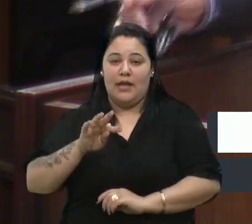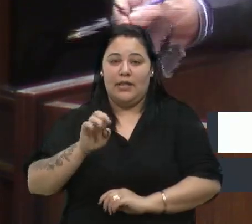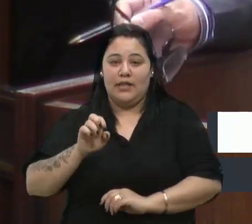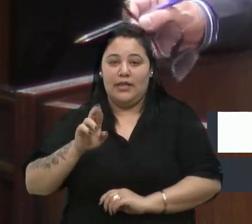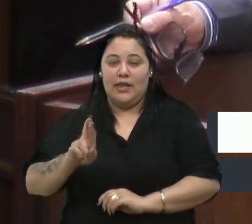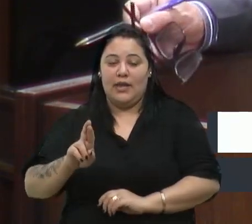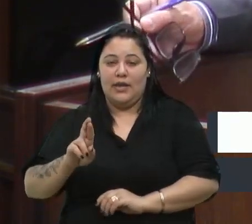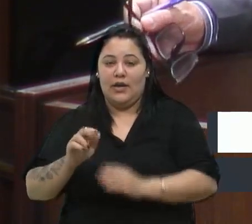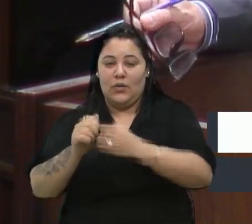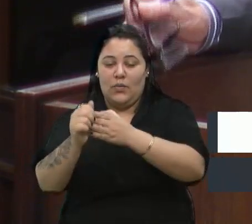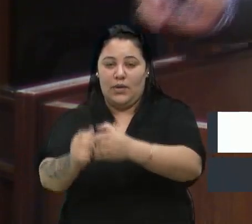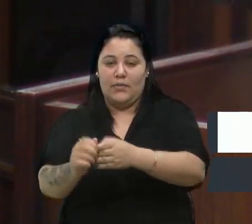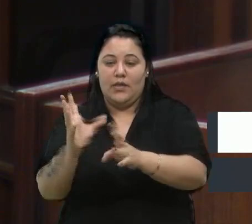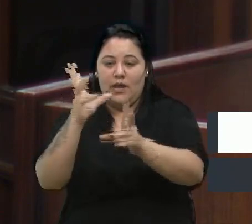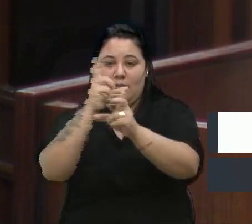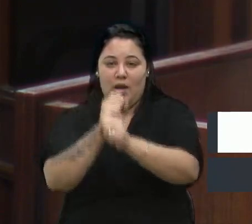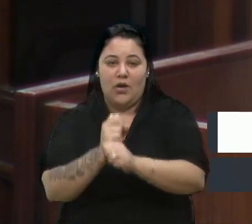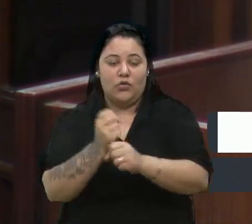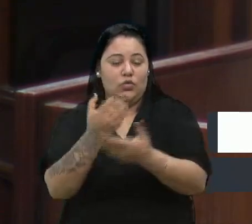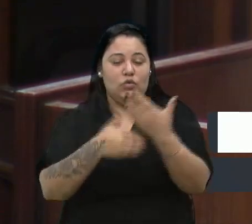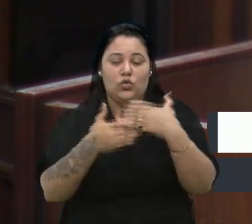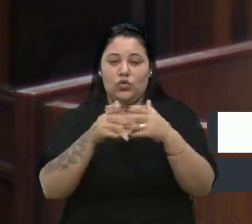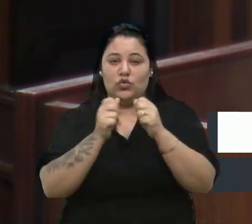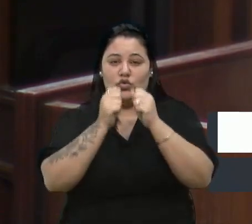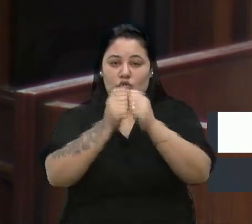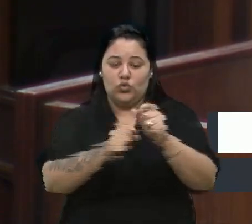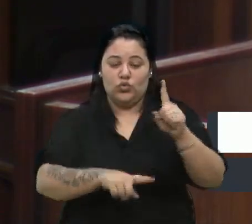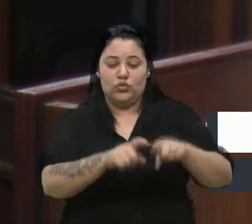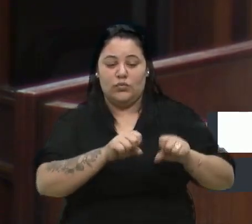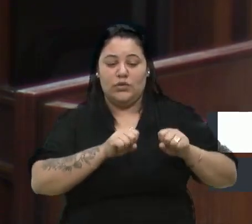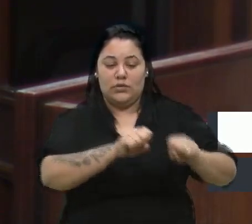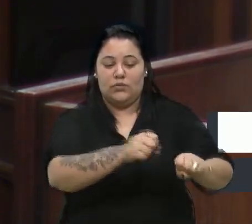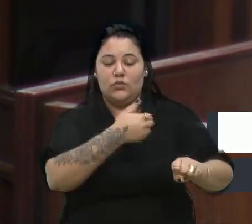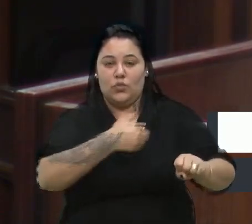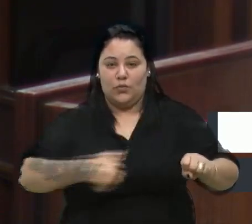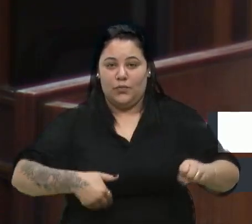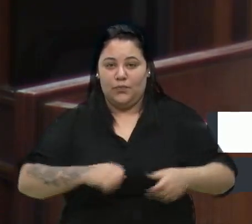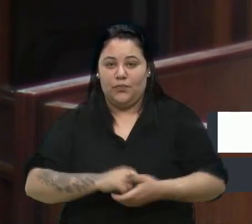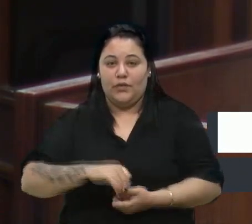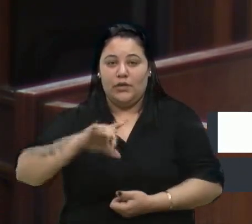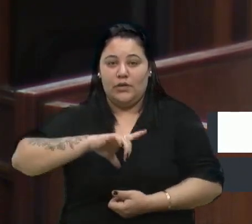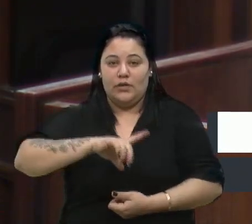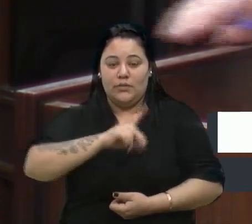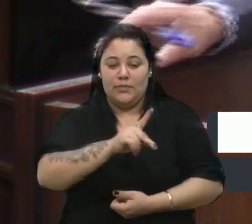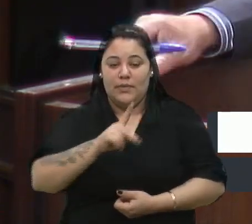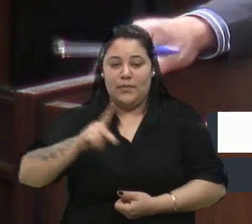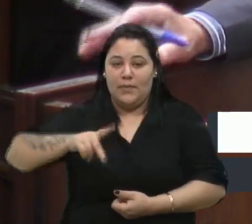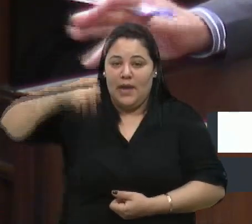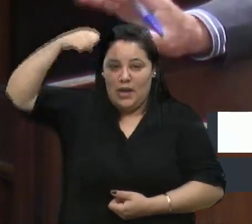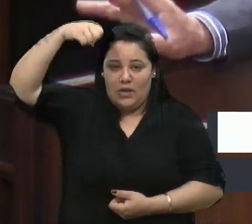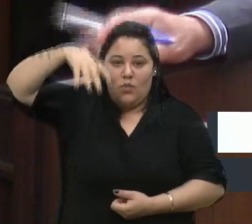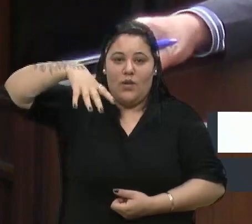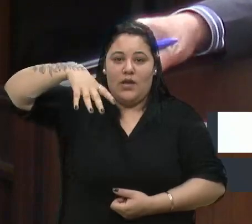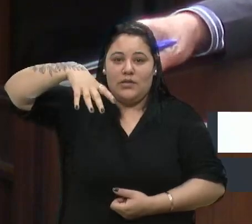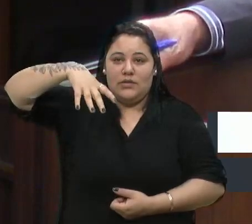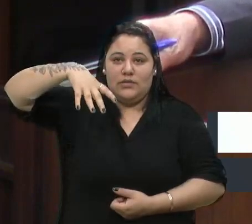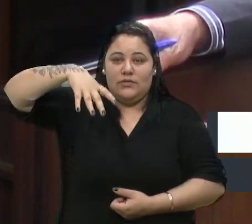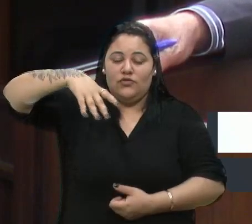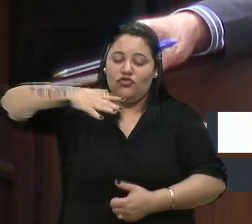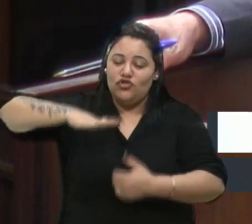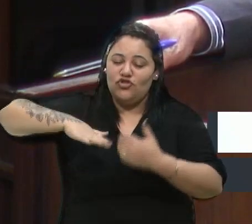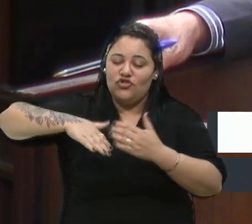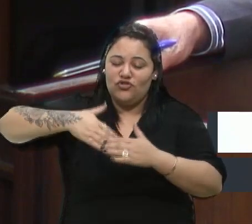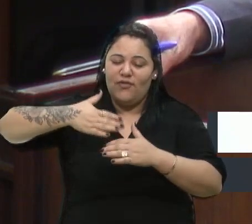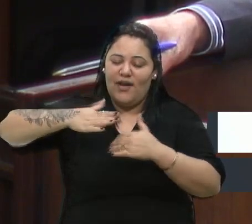Inspetoria Animal, tudo isso junto ali no Mercado Público. Nós temos a PPP da iluminação que está indo, meio a pilha, mas está indo.